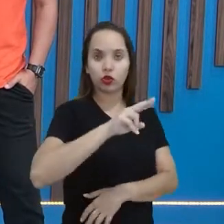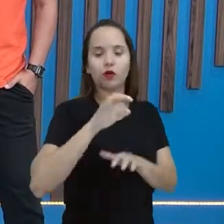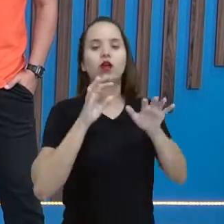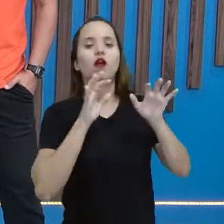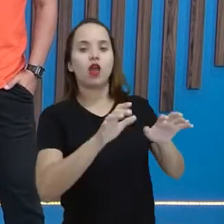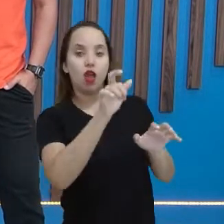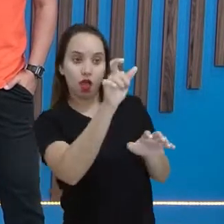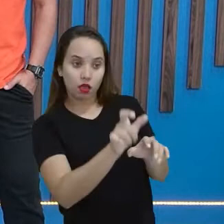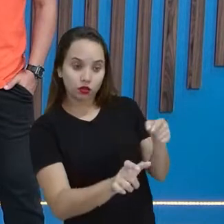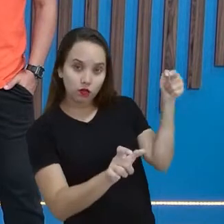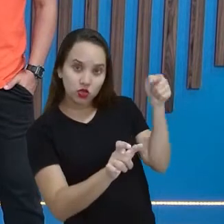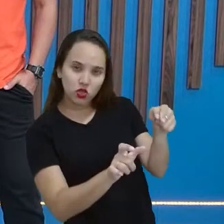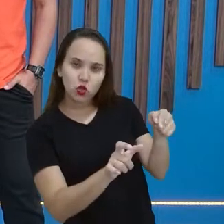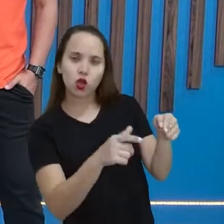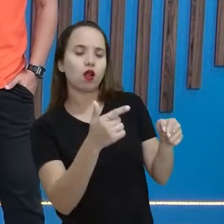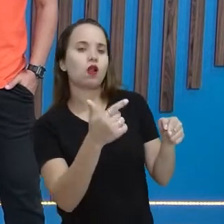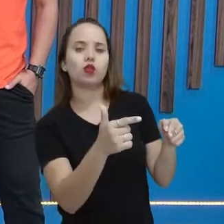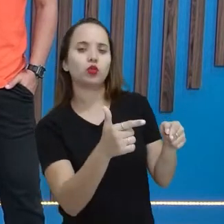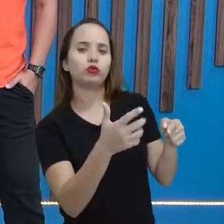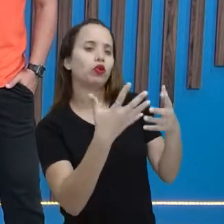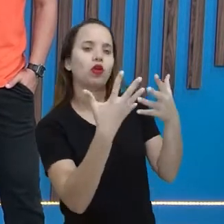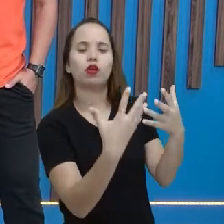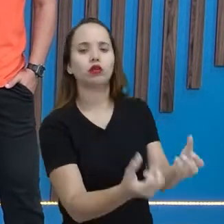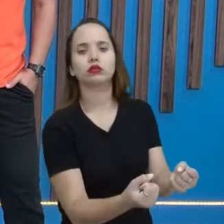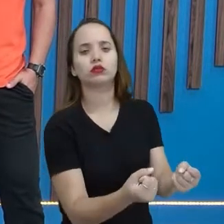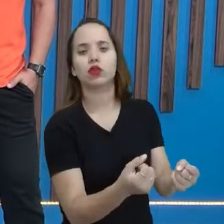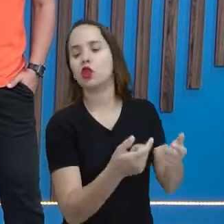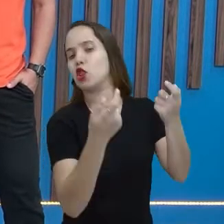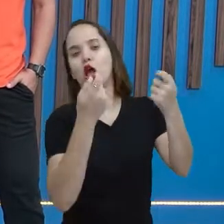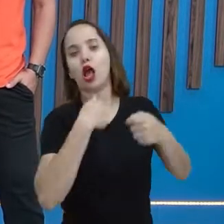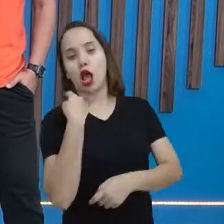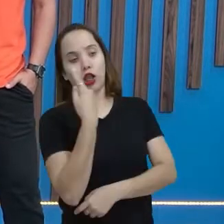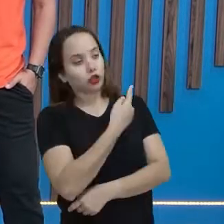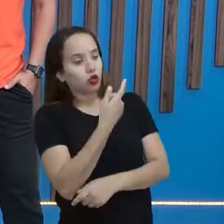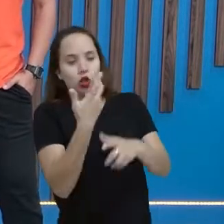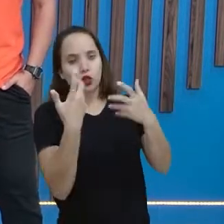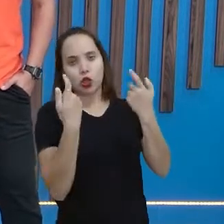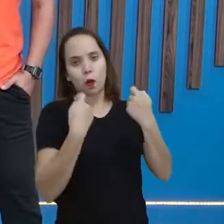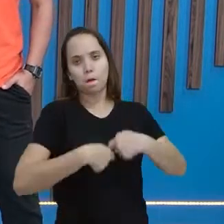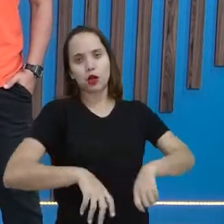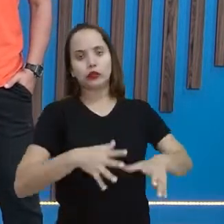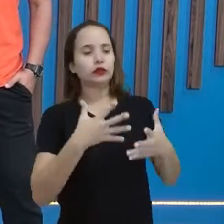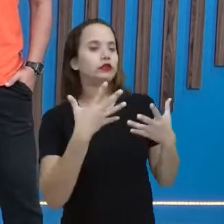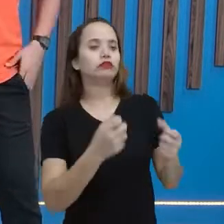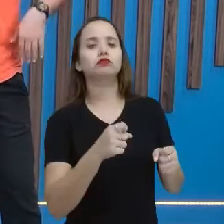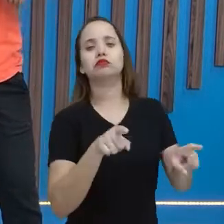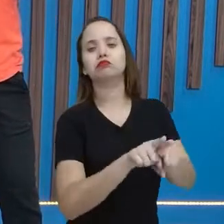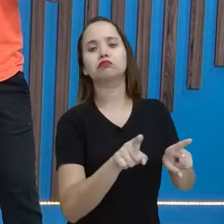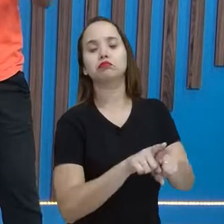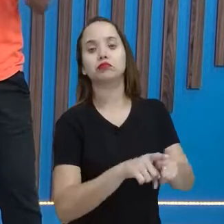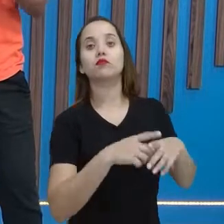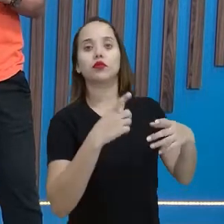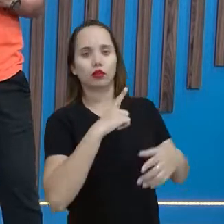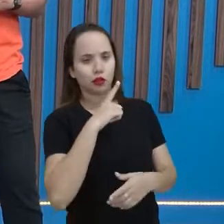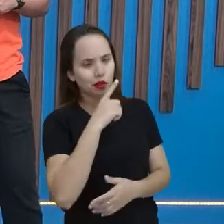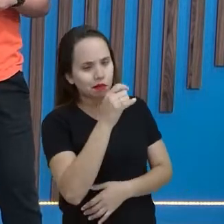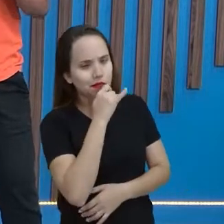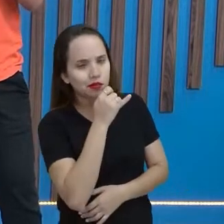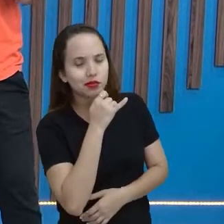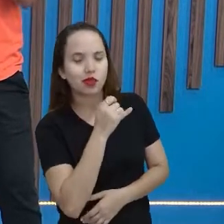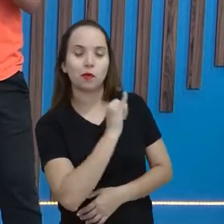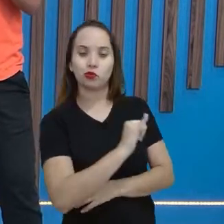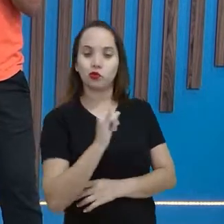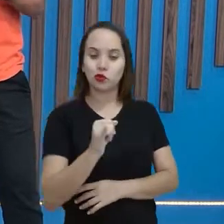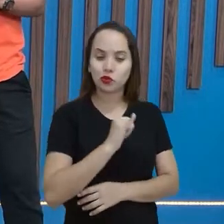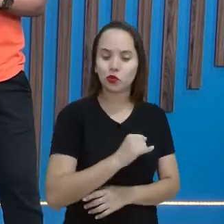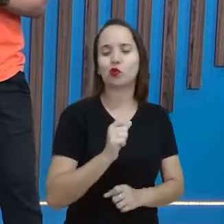essa pessoa intolerante não deve ser tolerada. Exatamente. E tem muitos exemplos sobre isso. Os tutores e as tutoras estão muito